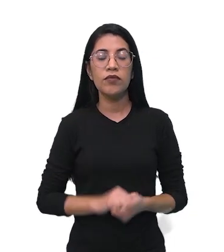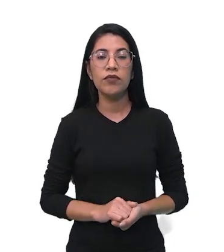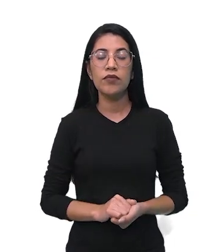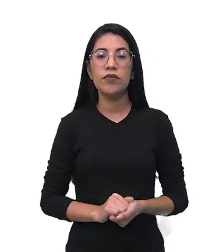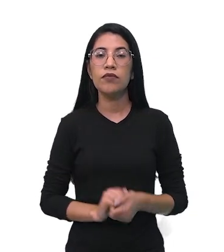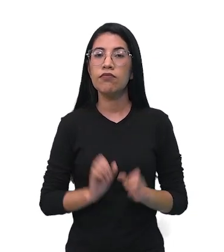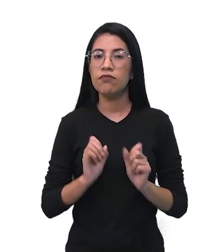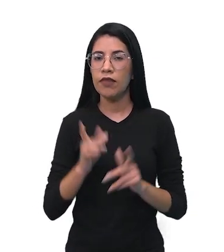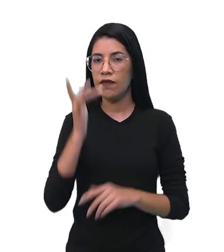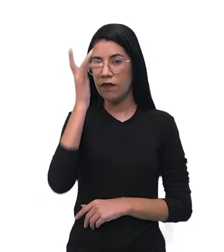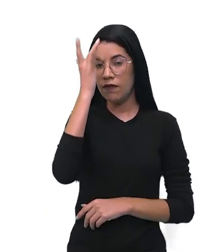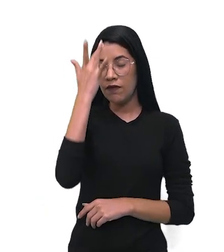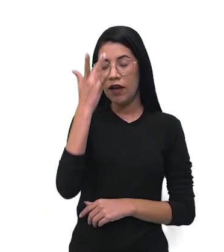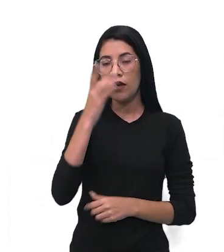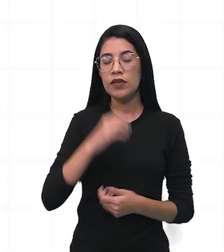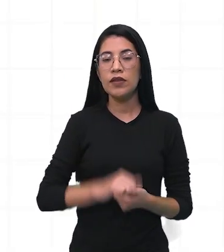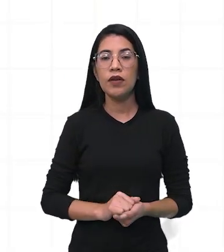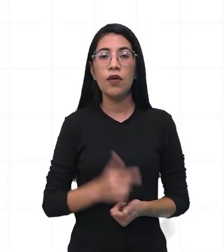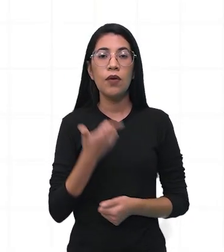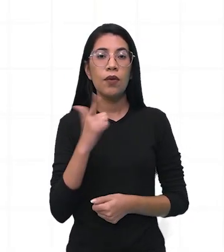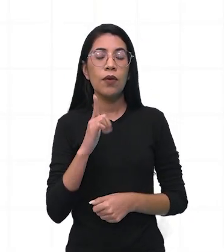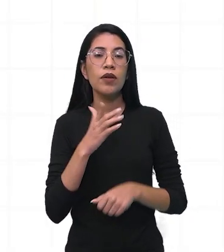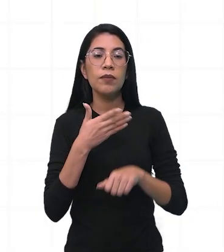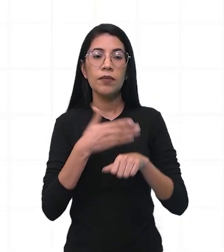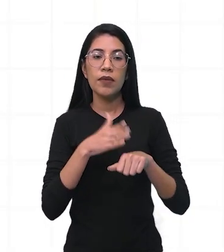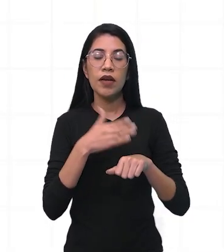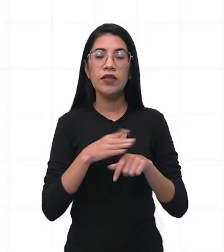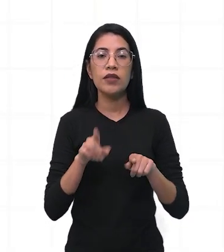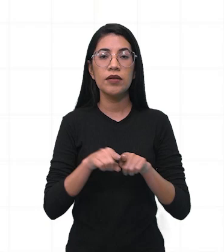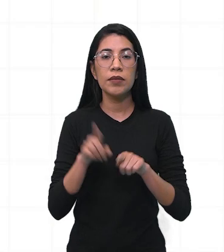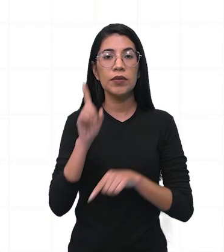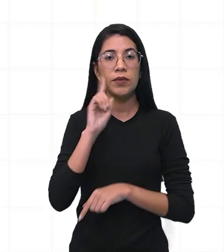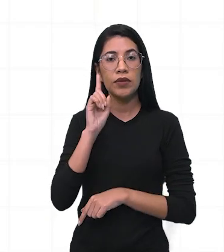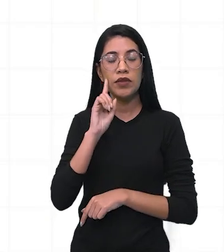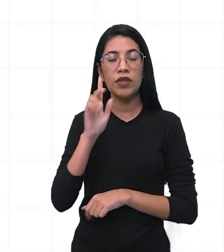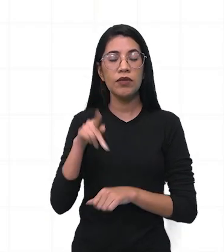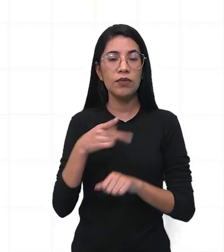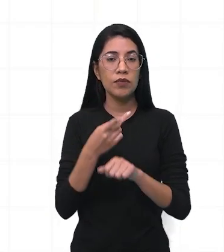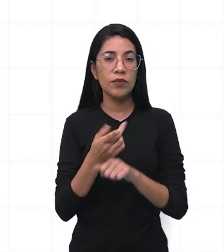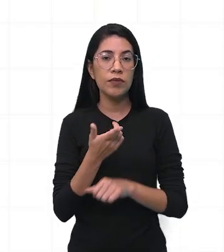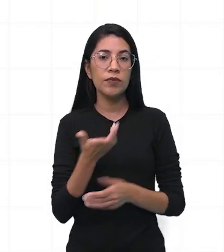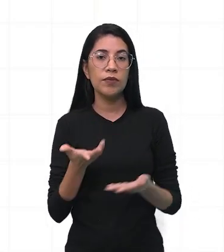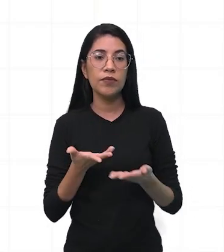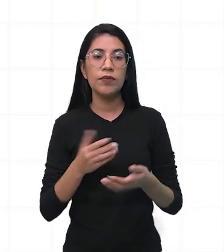Tranquilo demais, né, pessoal? Mais uma situação problema aí do nosso dia a dia. Vamos para a próxima agora.